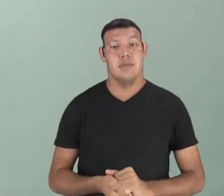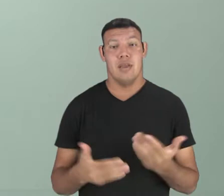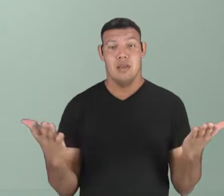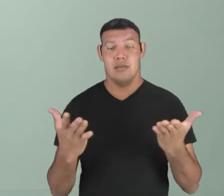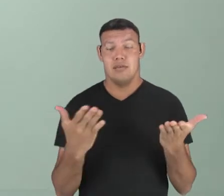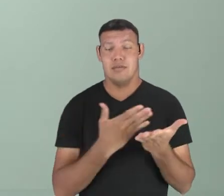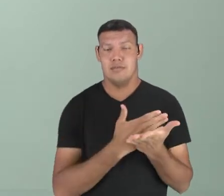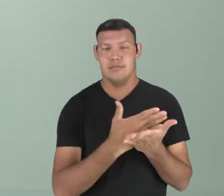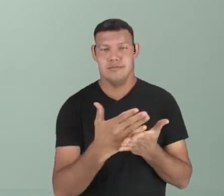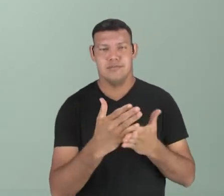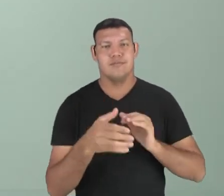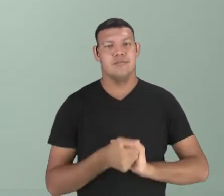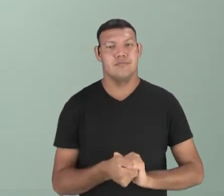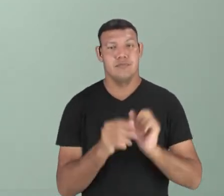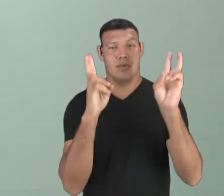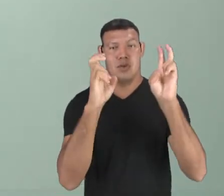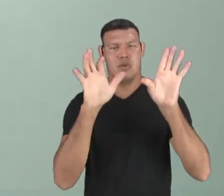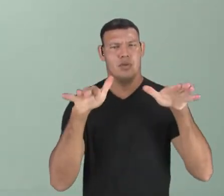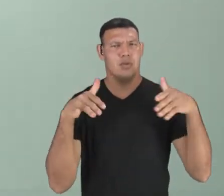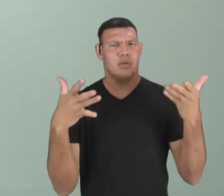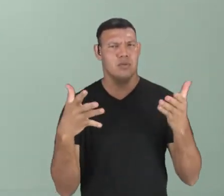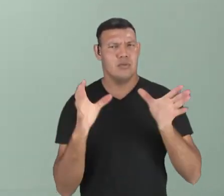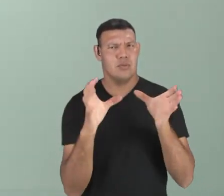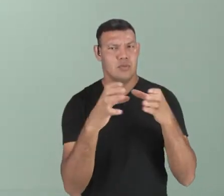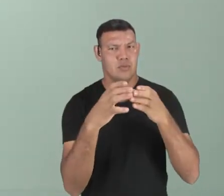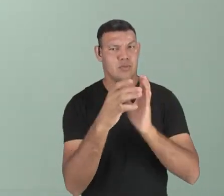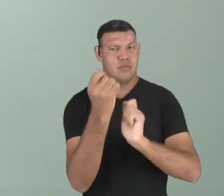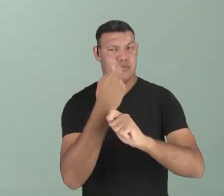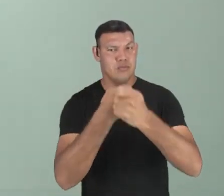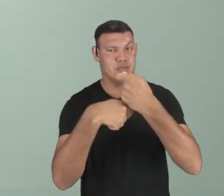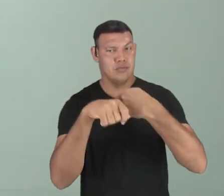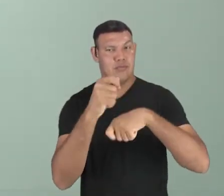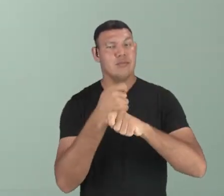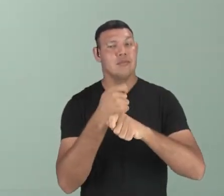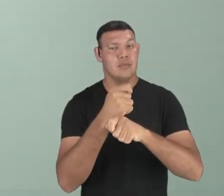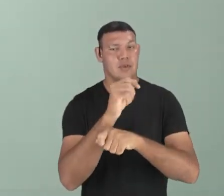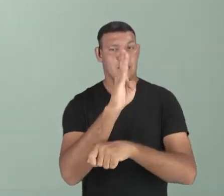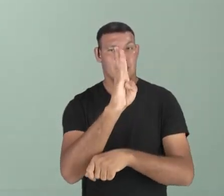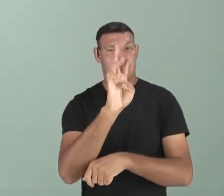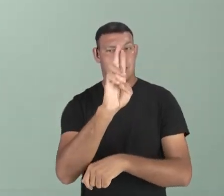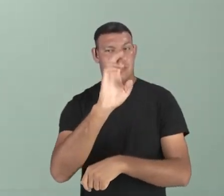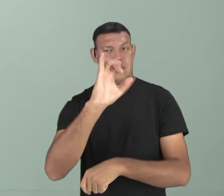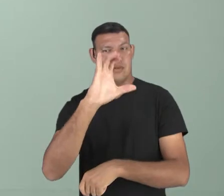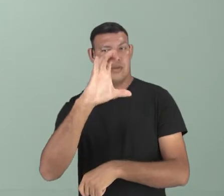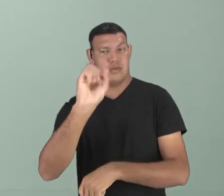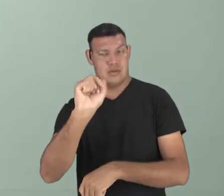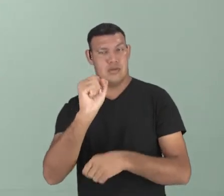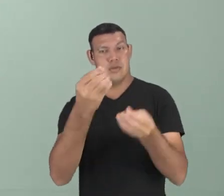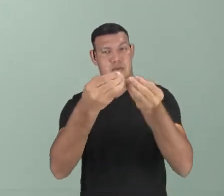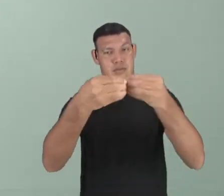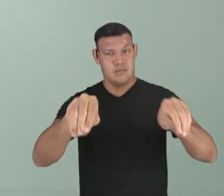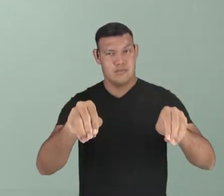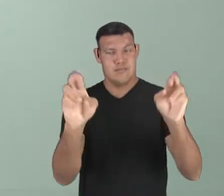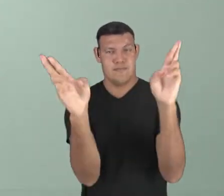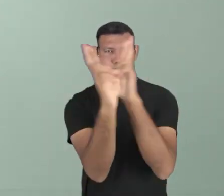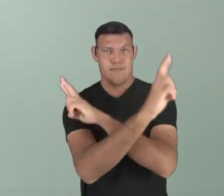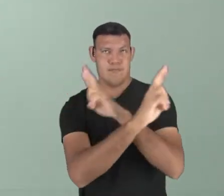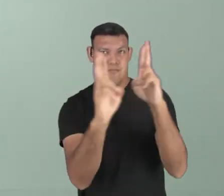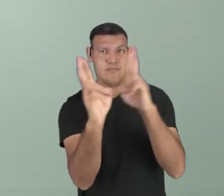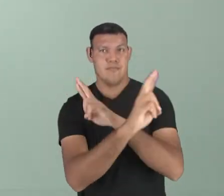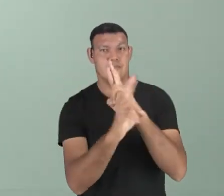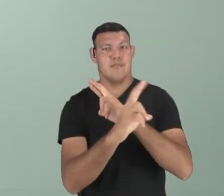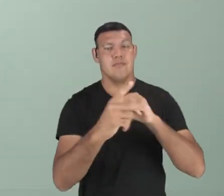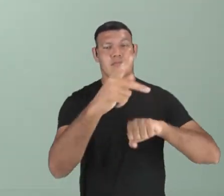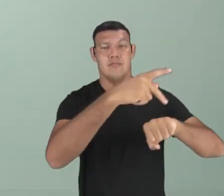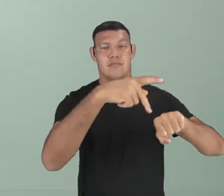comigo? Então, nosso assunto é sobre geopolítica, os BRICS, e o impacto na relação com os Estados